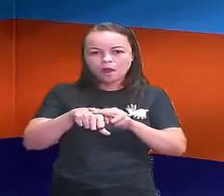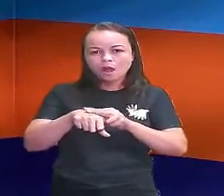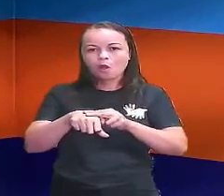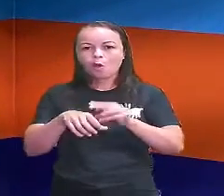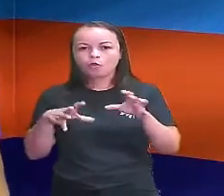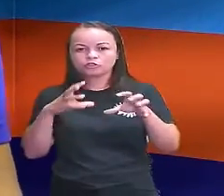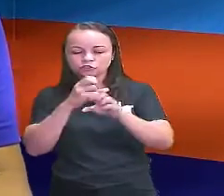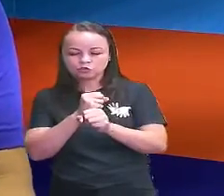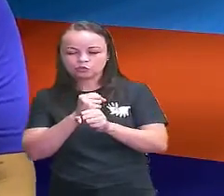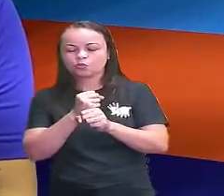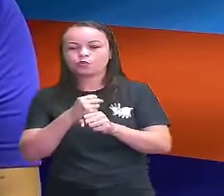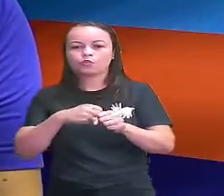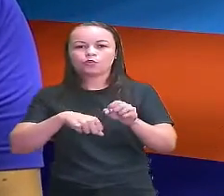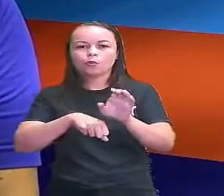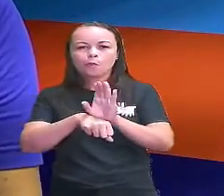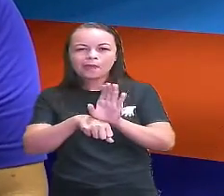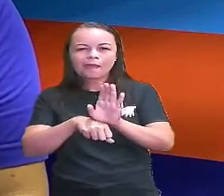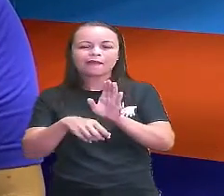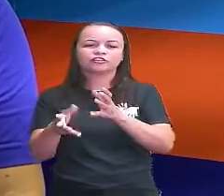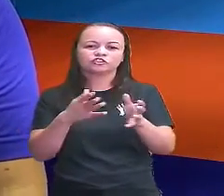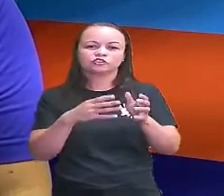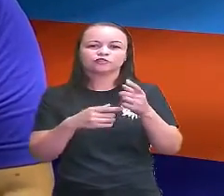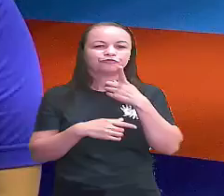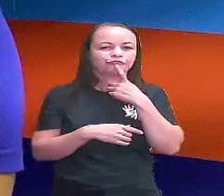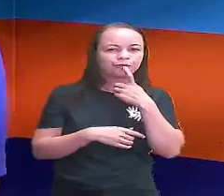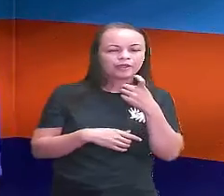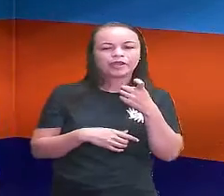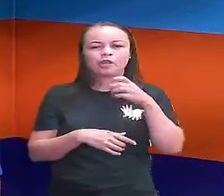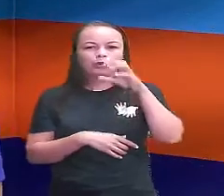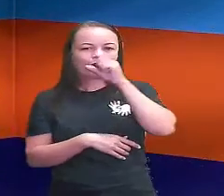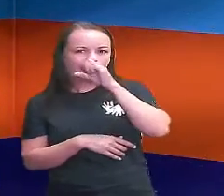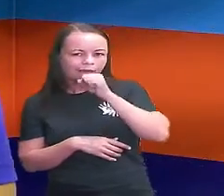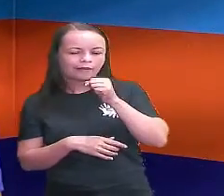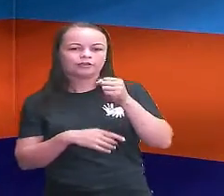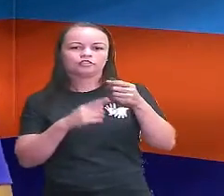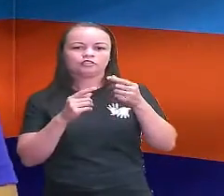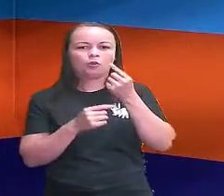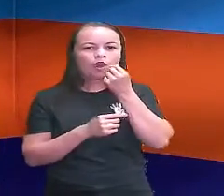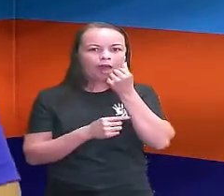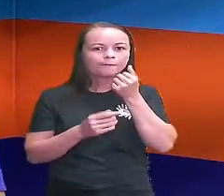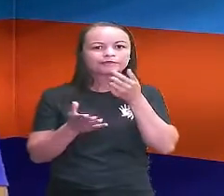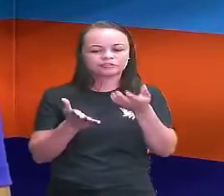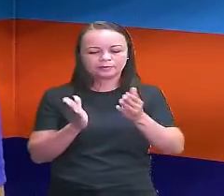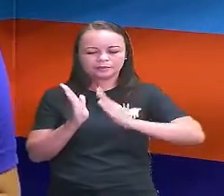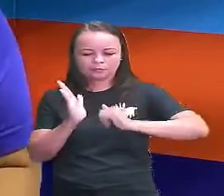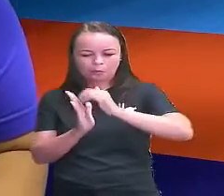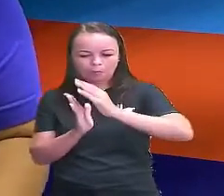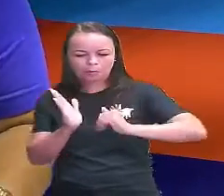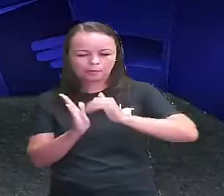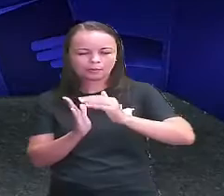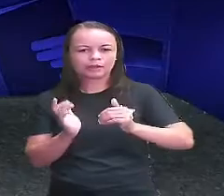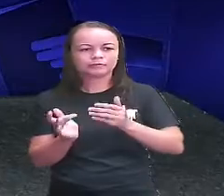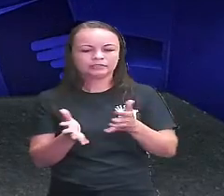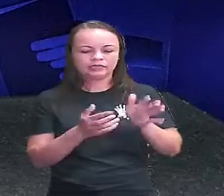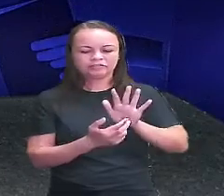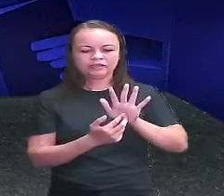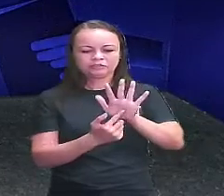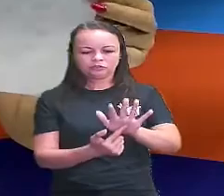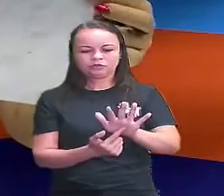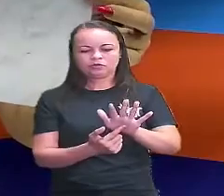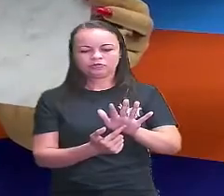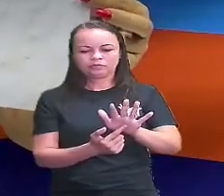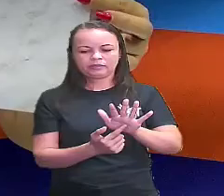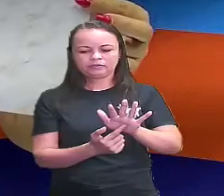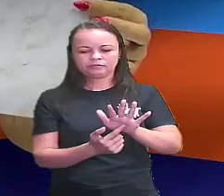o vermelho e o laranja. Então, você pega o mais escuro, você passa no papel todinho, certo? E faz esse movimento aqui,